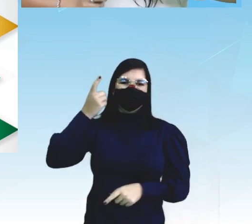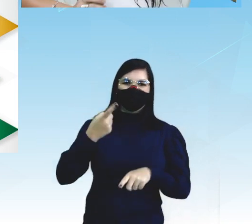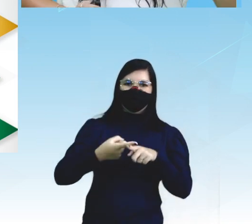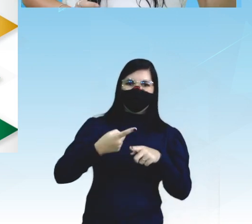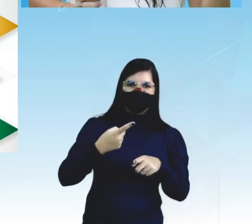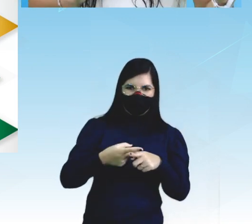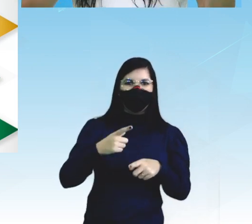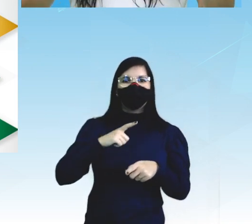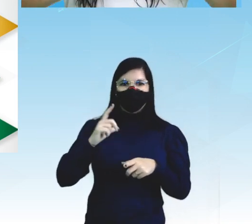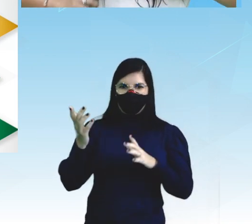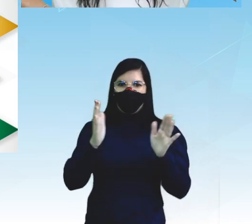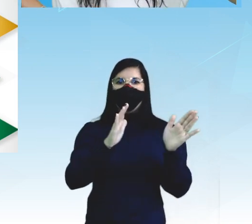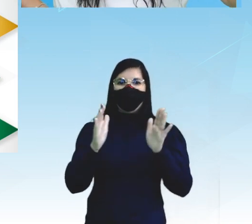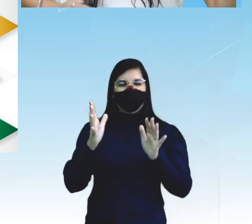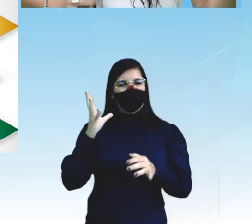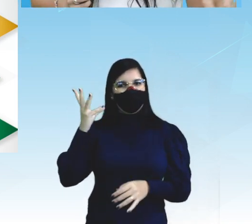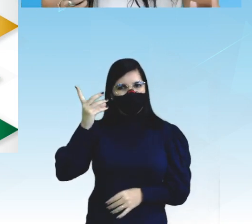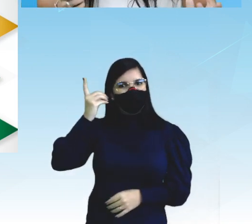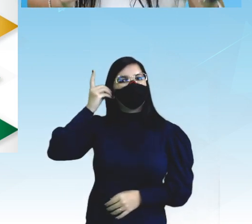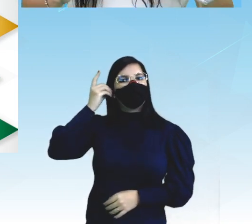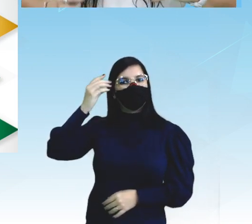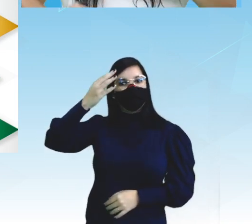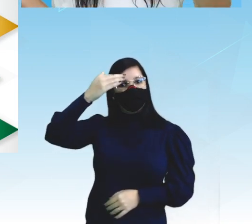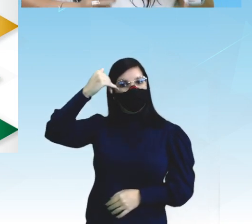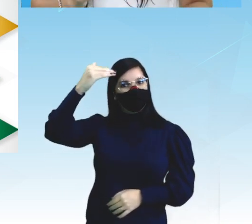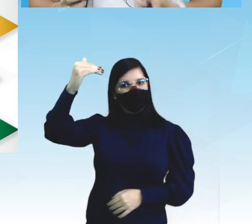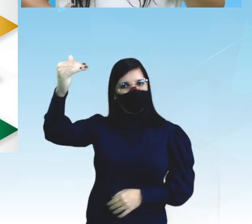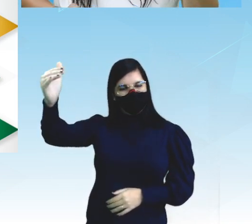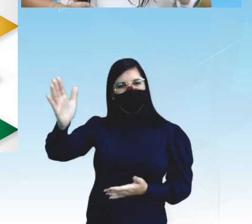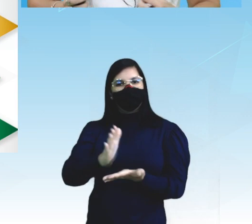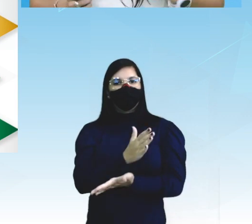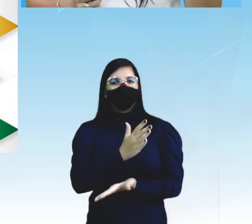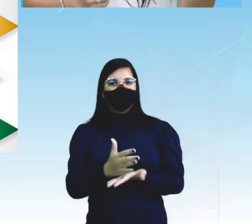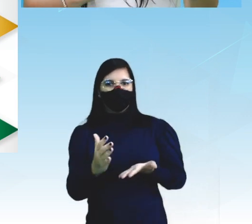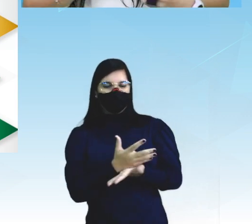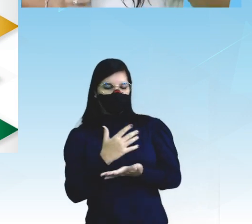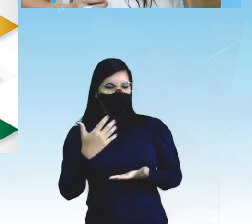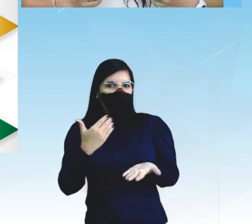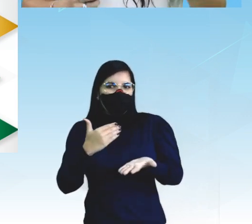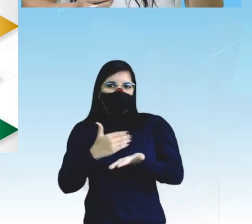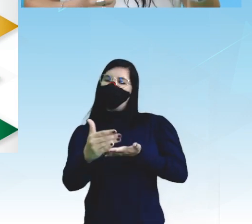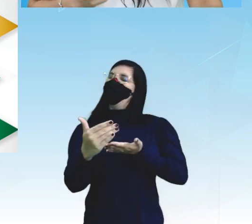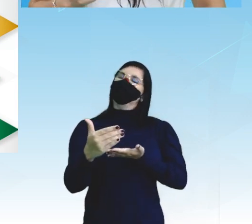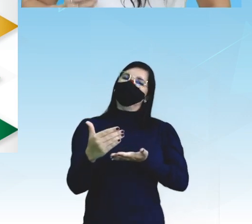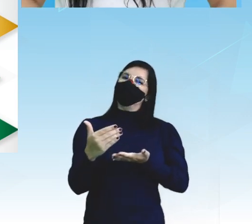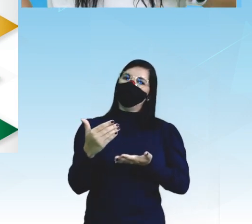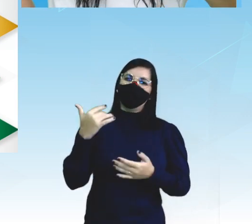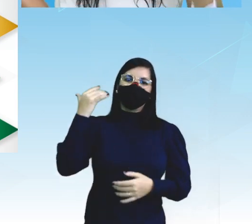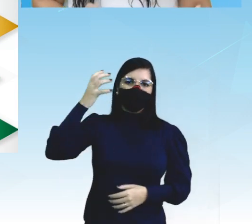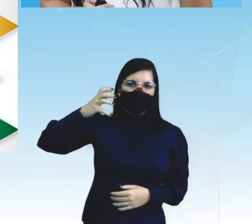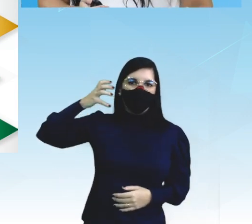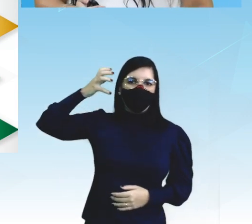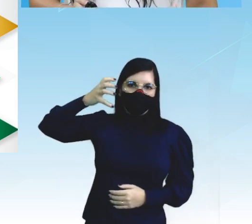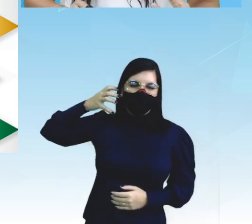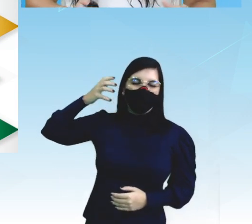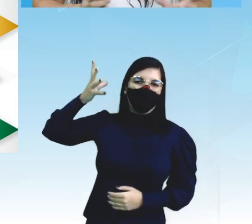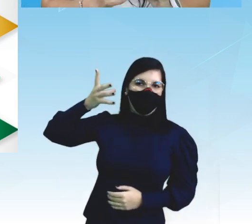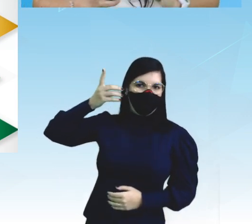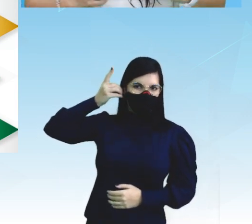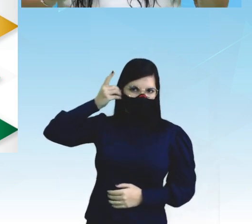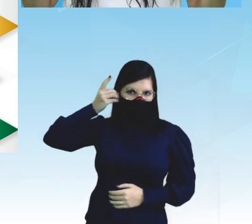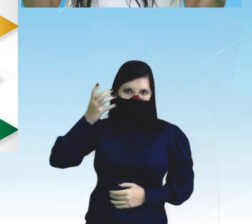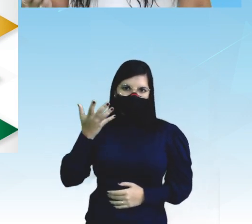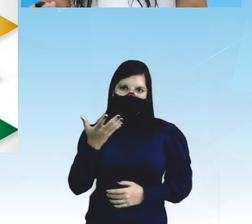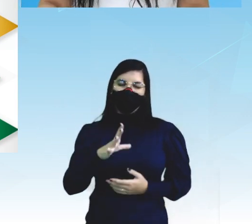teve a era das rádios, né? Os grandes cantores de rádio. Então, como alguns cantores começaram a incorporar no seu repertório o samba, né? Então,